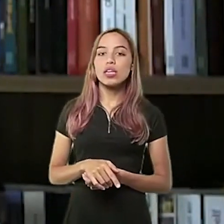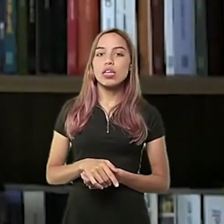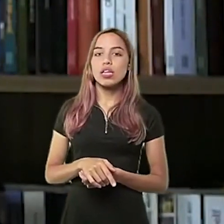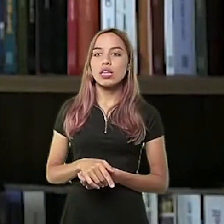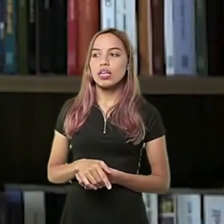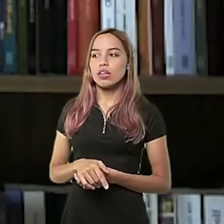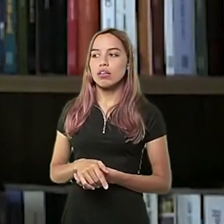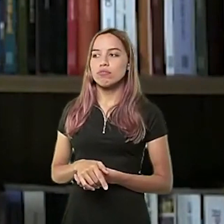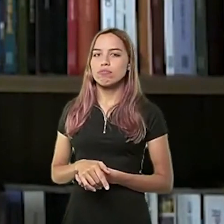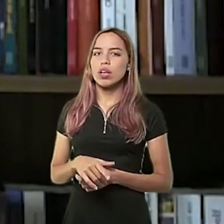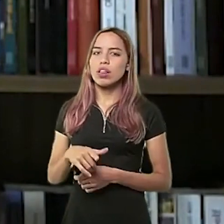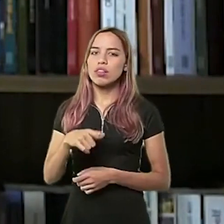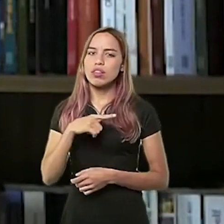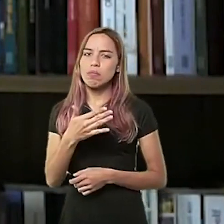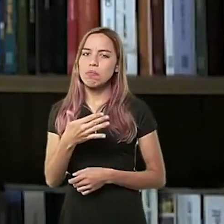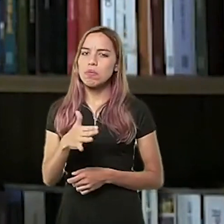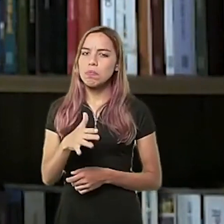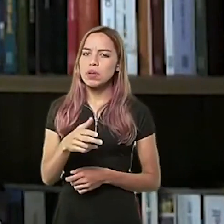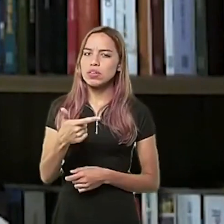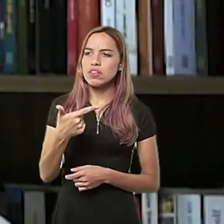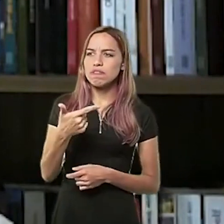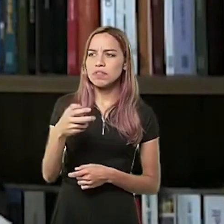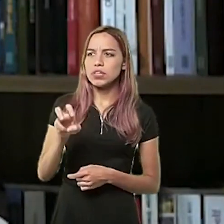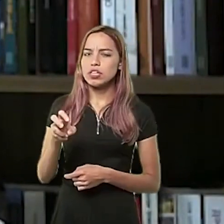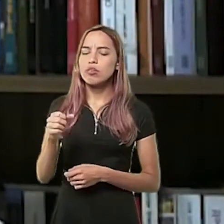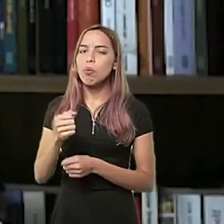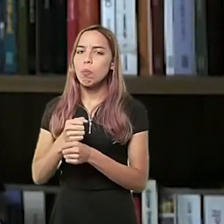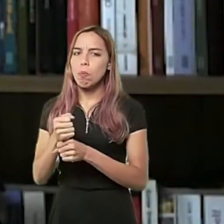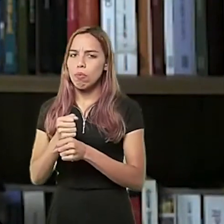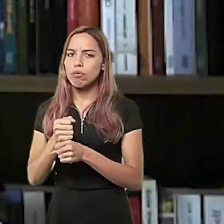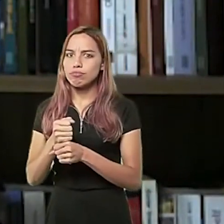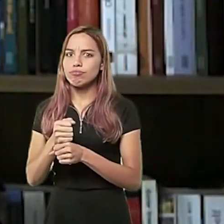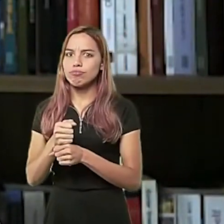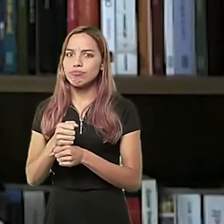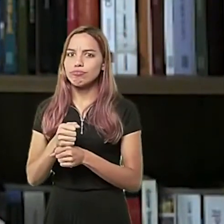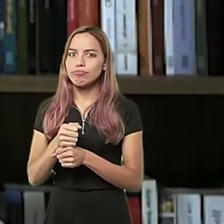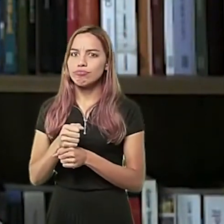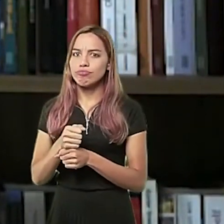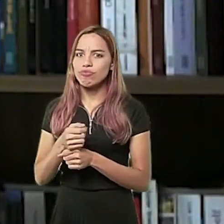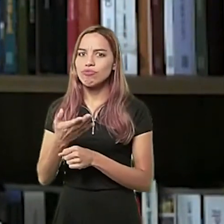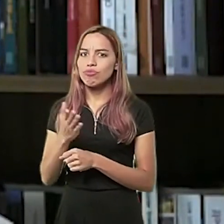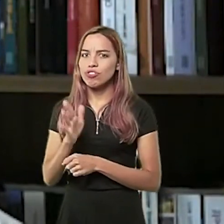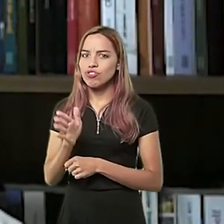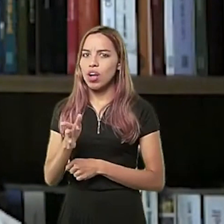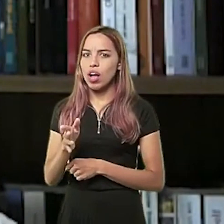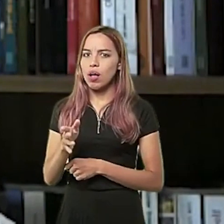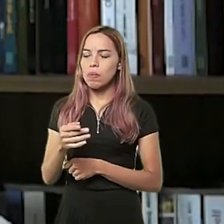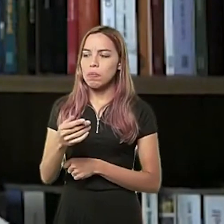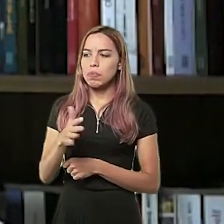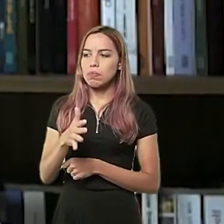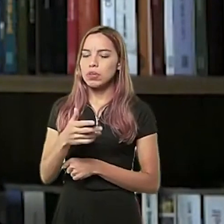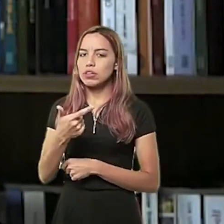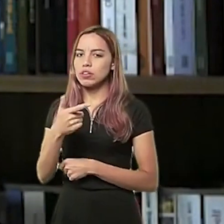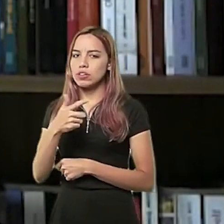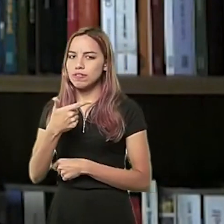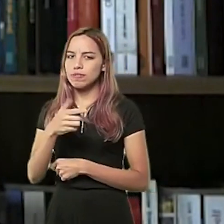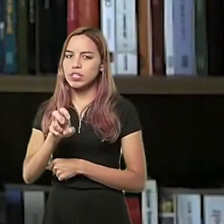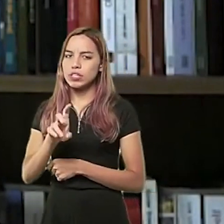já faz 25 anos quase, acho que mais de 25 anos. E